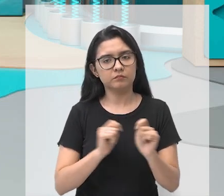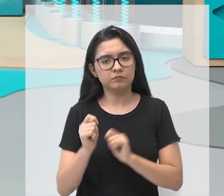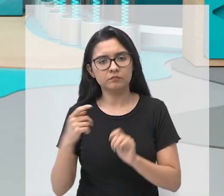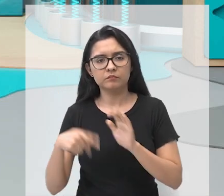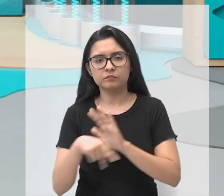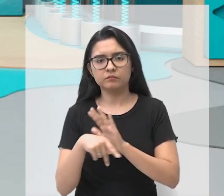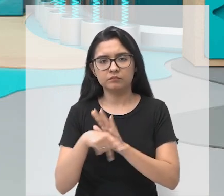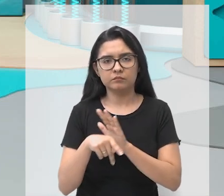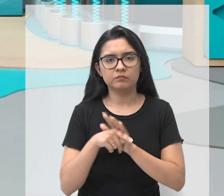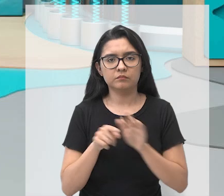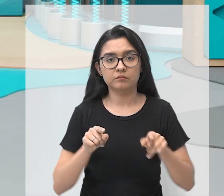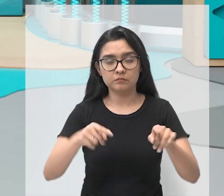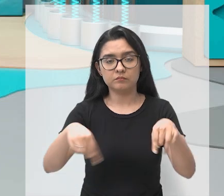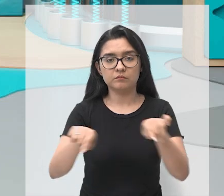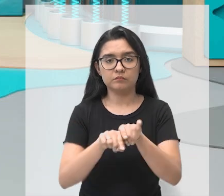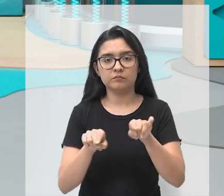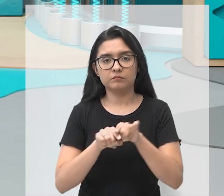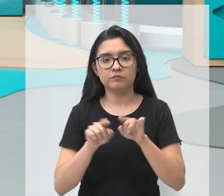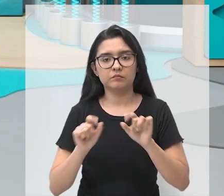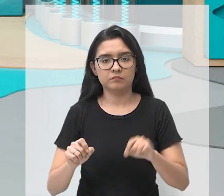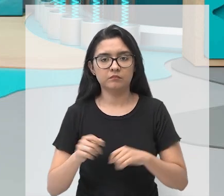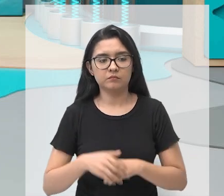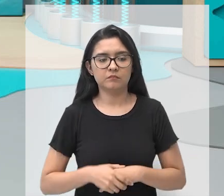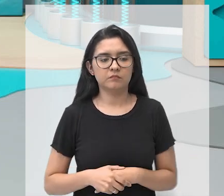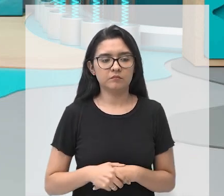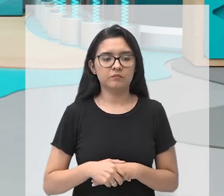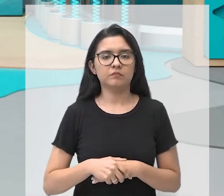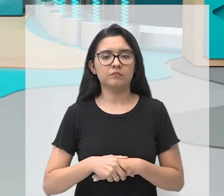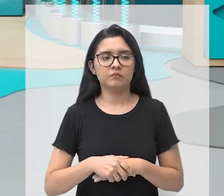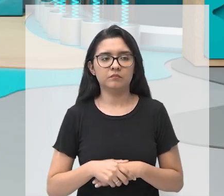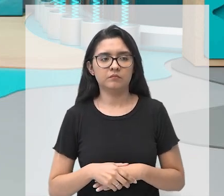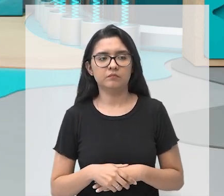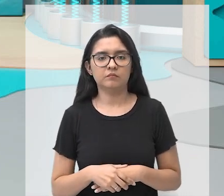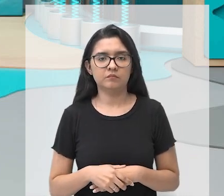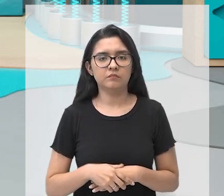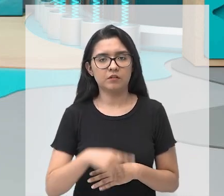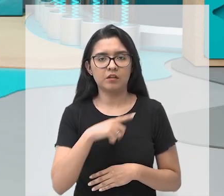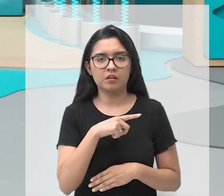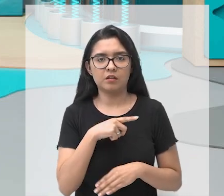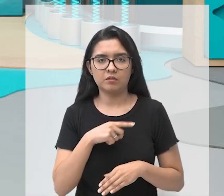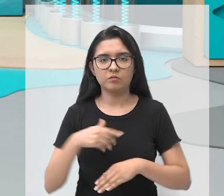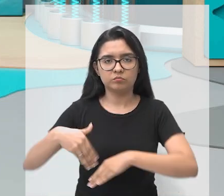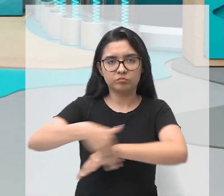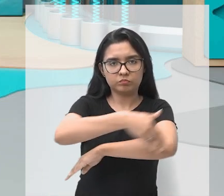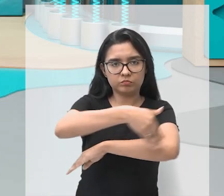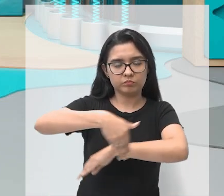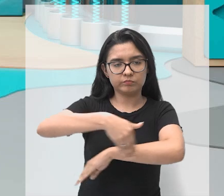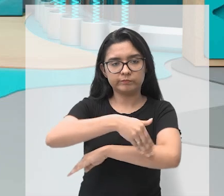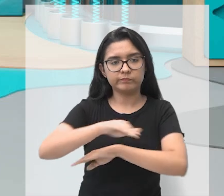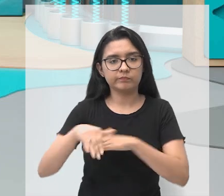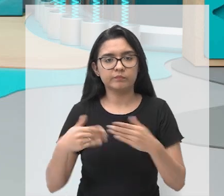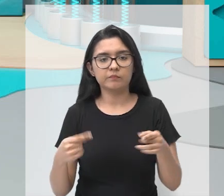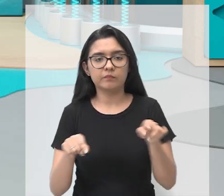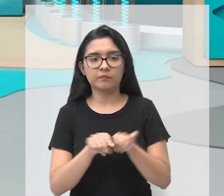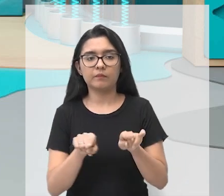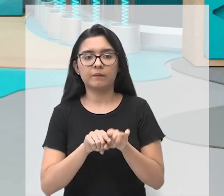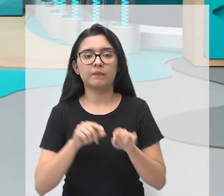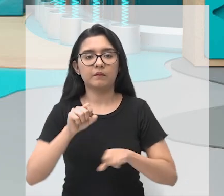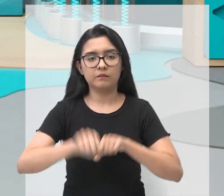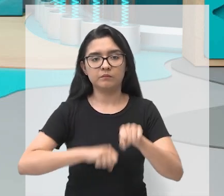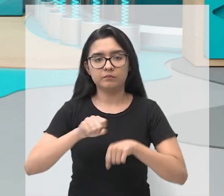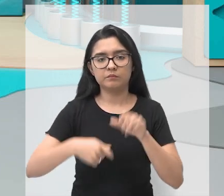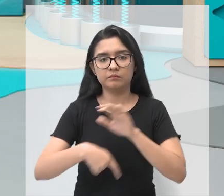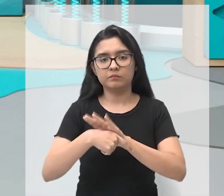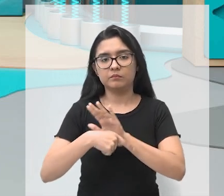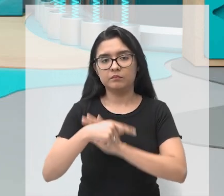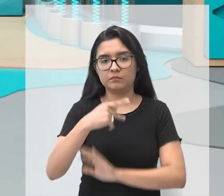de paralelepípedos ou até mesmo de cascalhos espalhados ao longo do caminho. O ciclismo de pista são